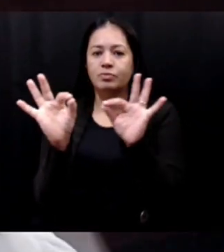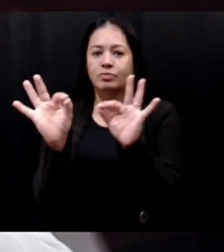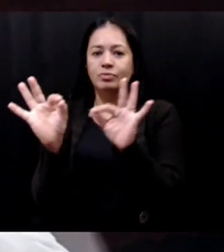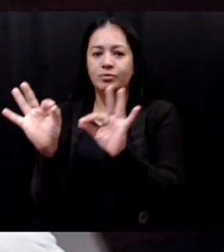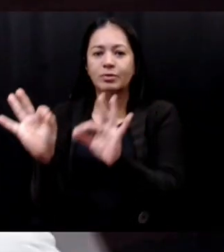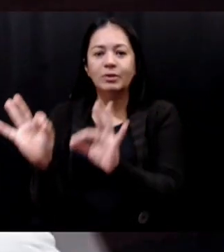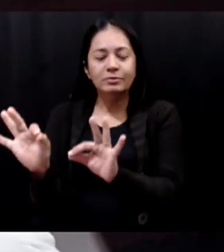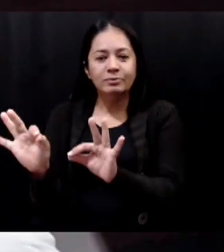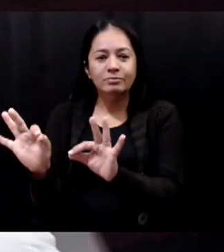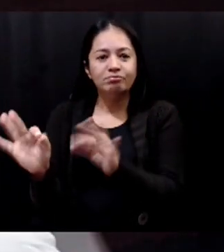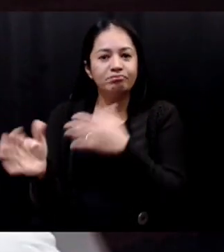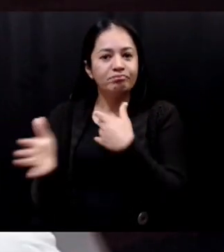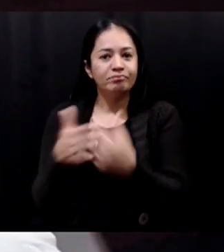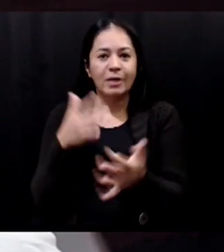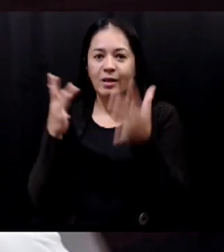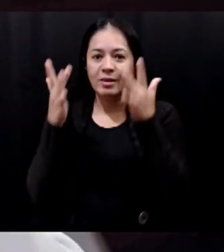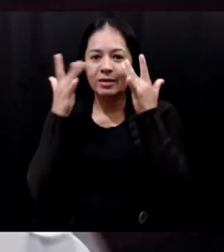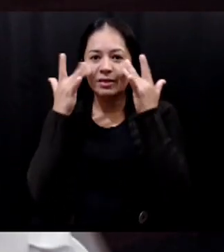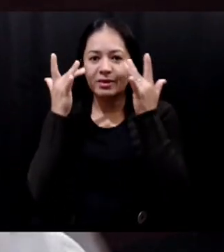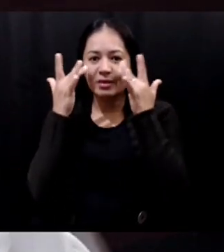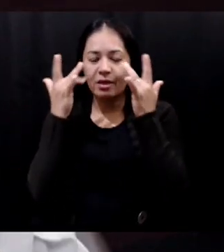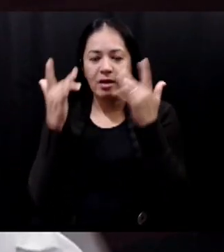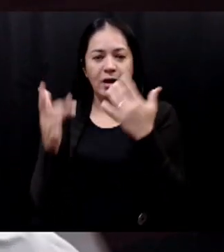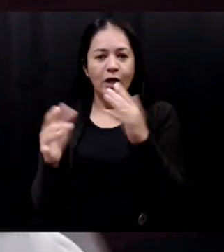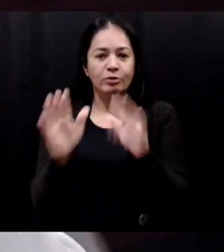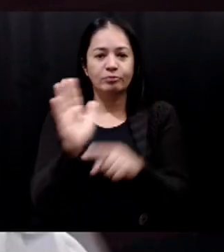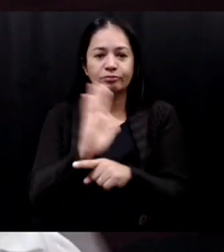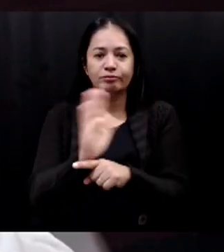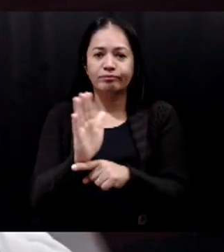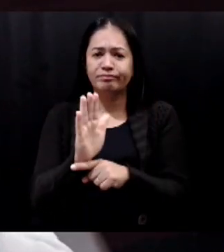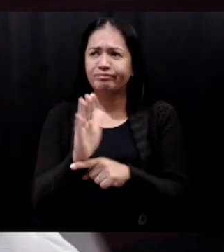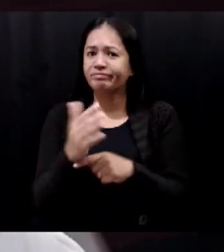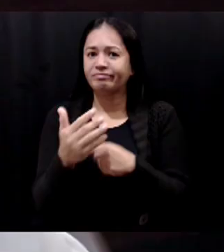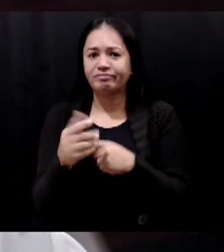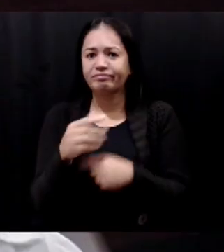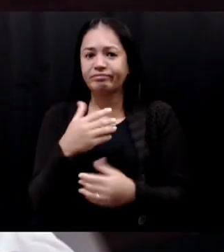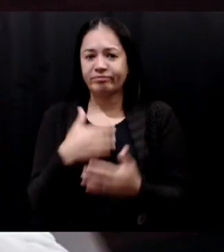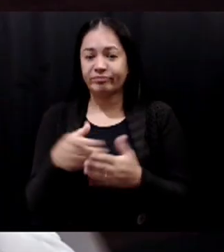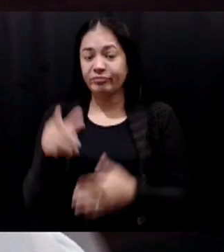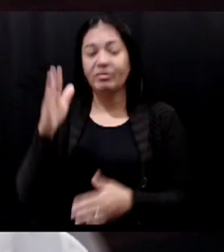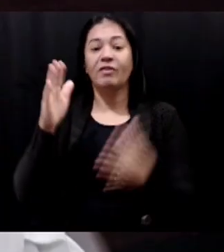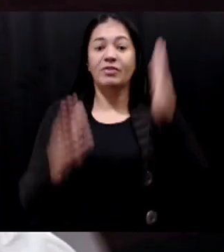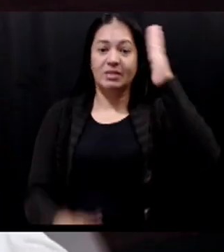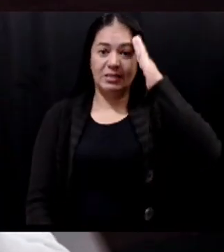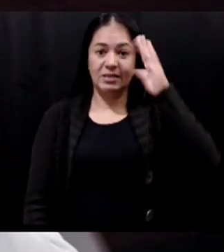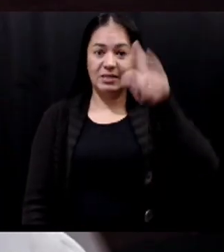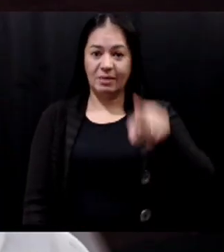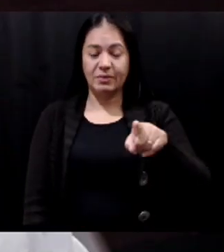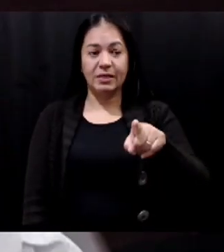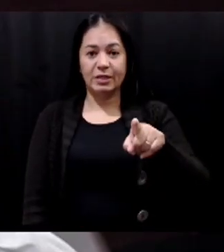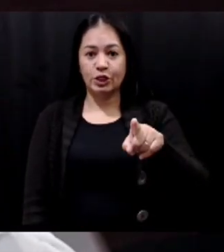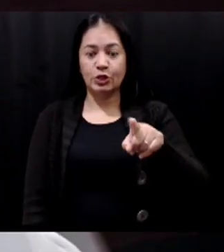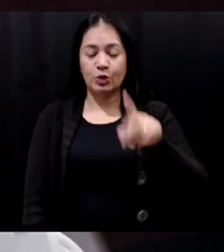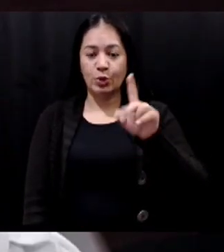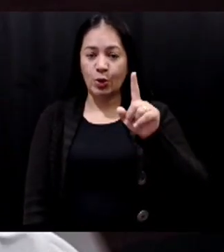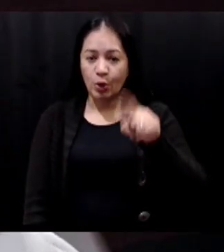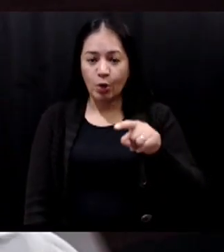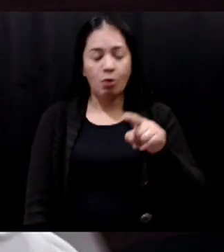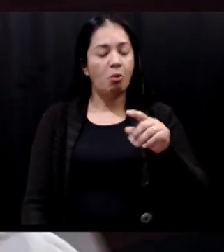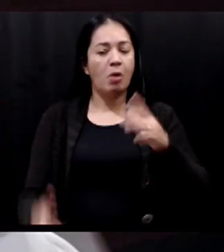algo, né, que por mais que você saiba que aquilo não é real, que está sendo contracenado com